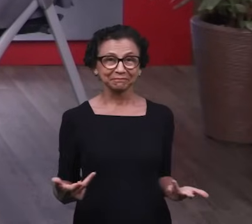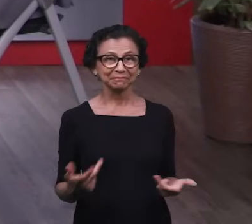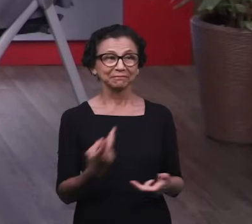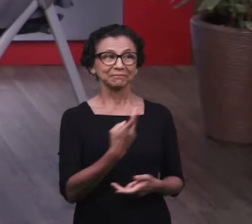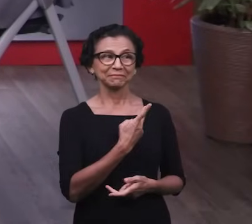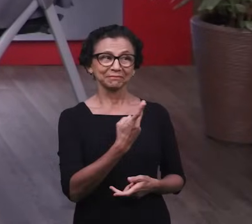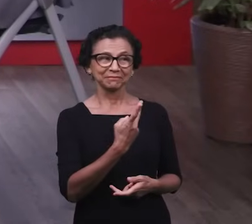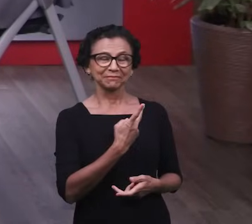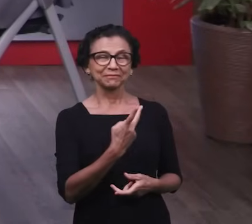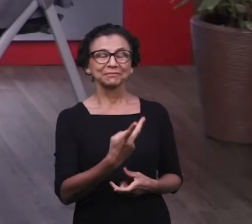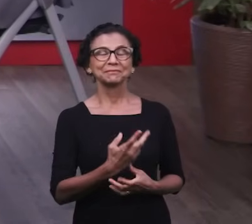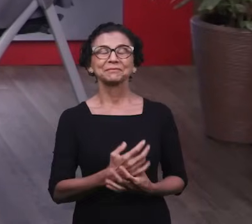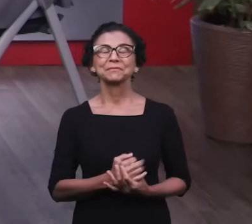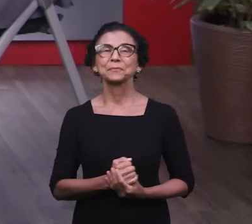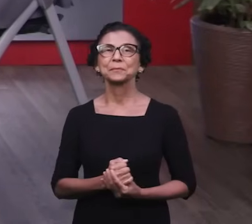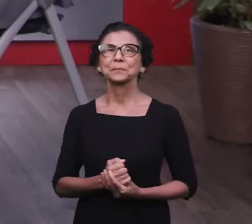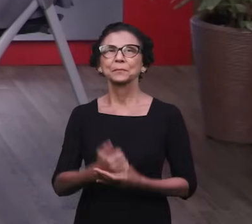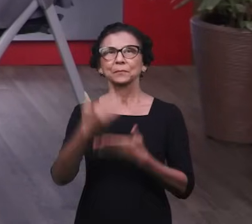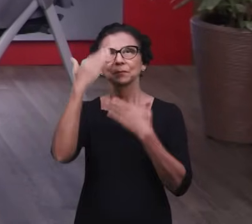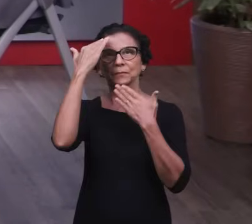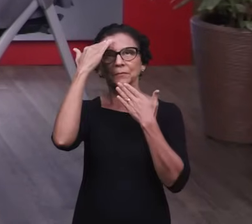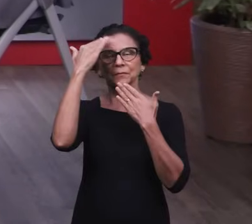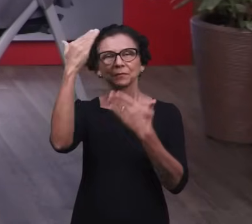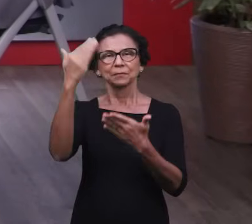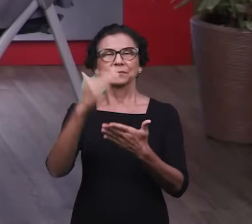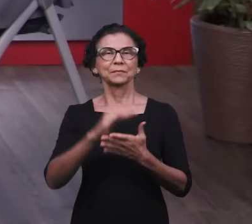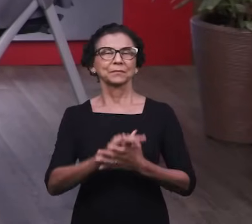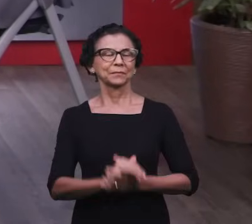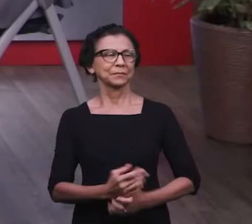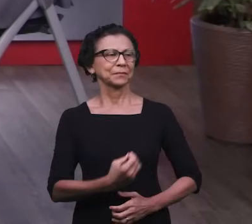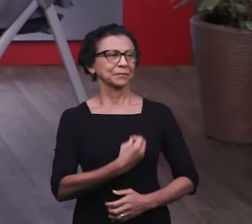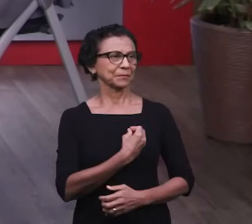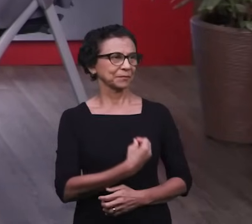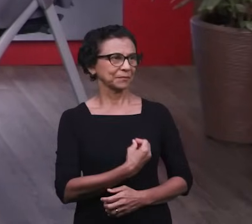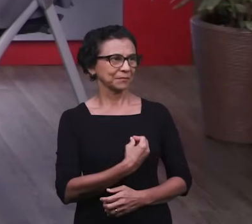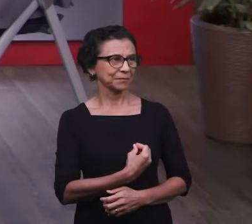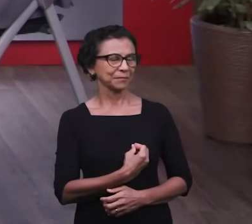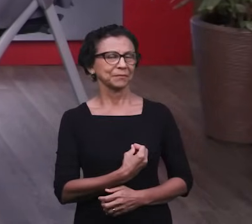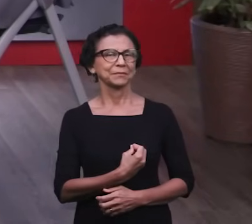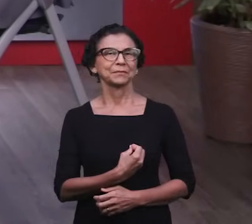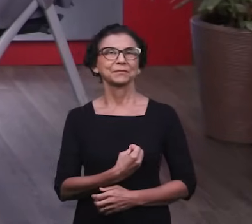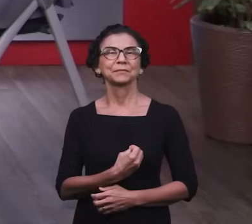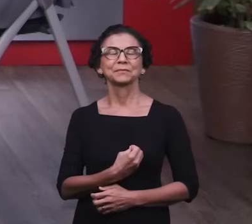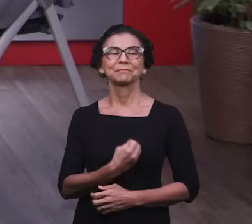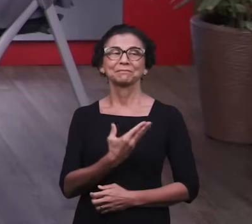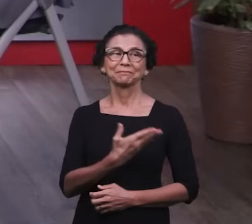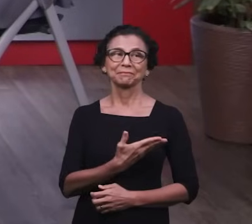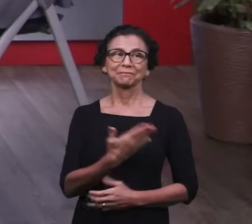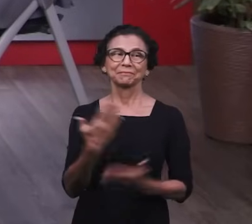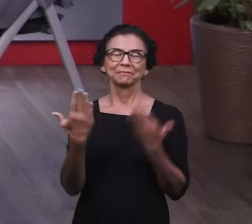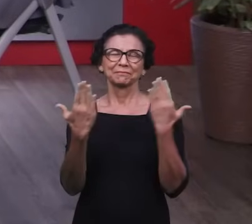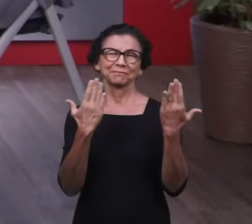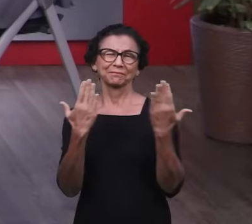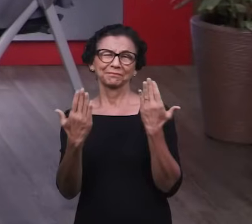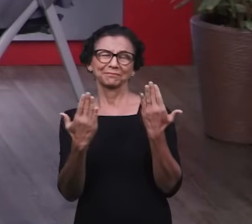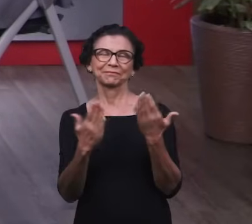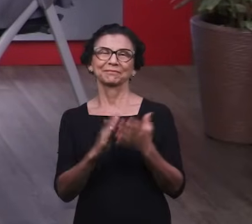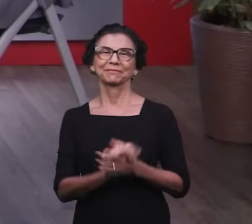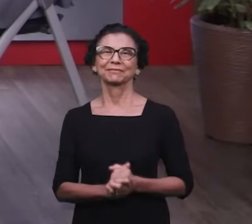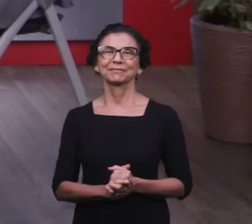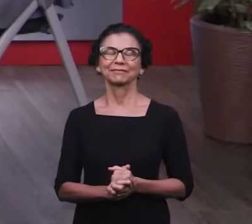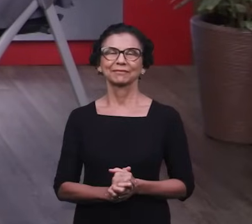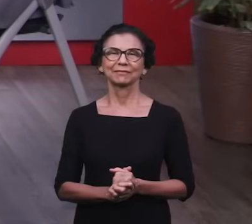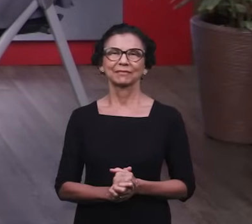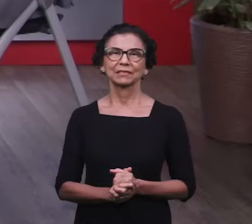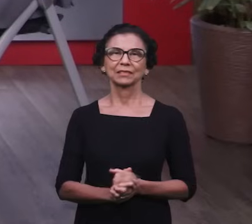Tatiana, agradecer a presença da doutora Andressa mais uma vez, esperamos que voltem mais vezes para estarmos aqui compartilhando